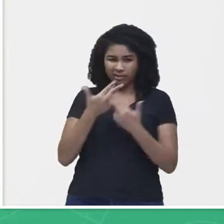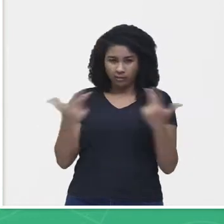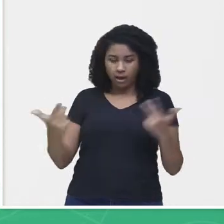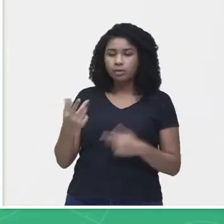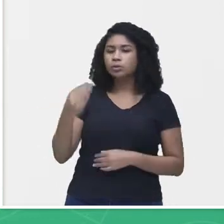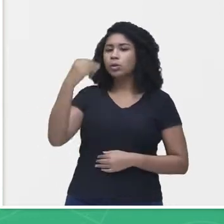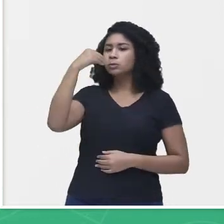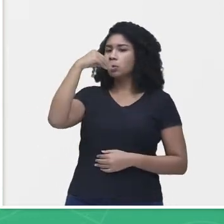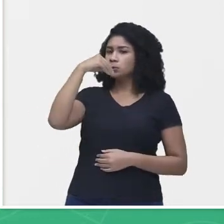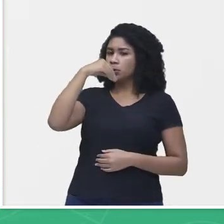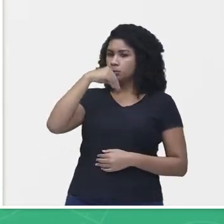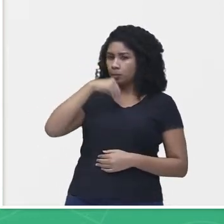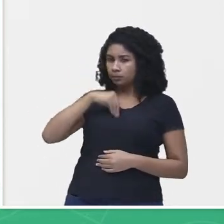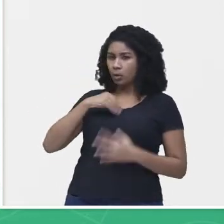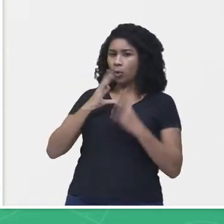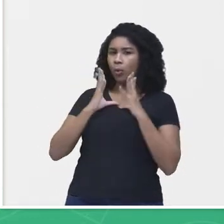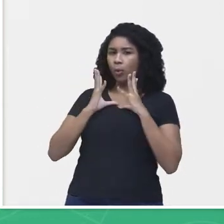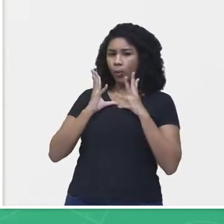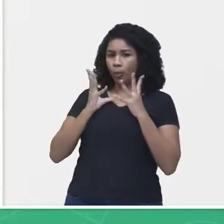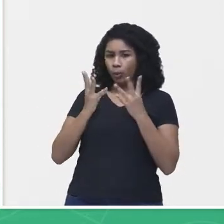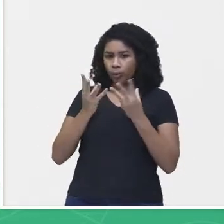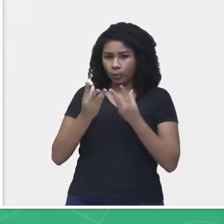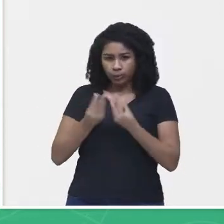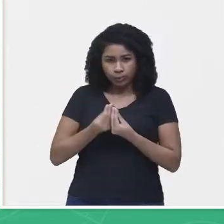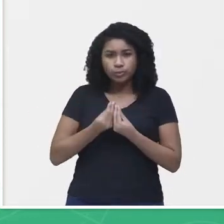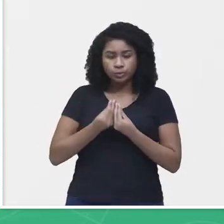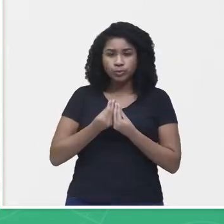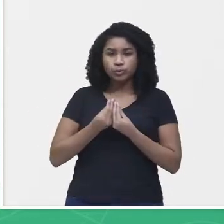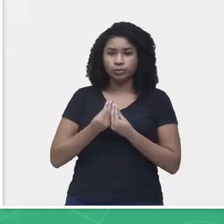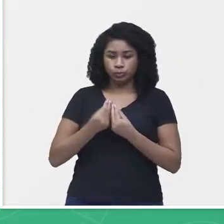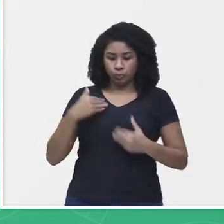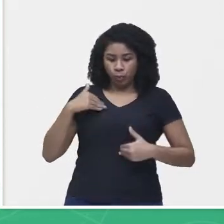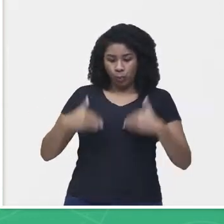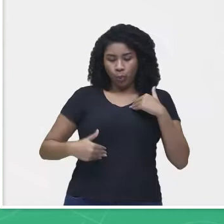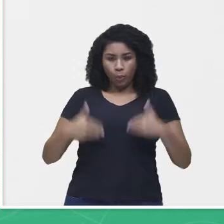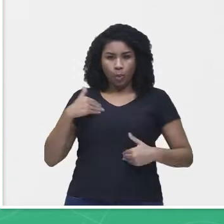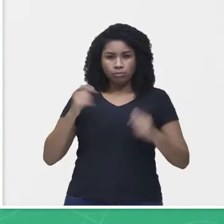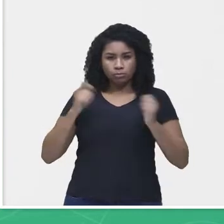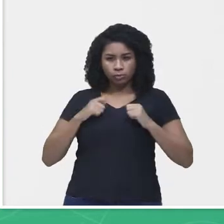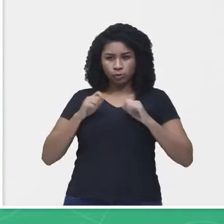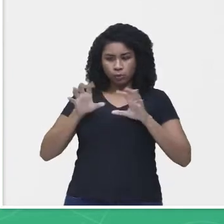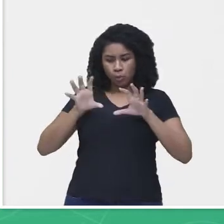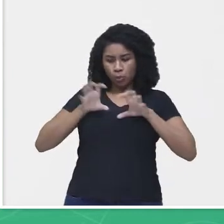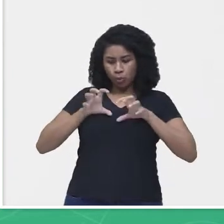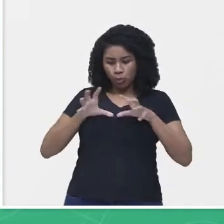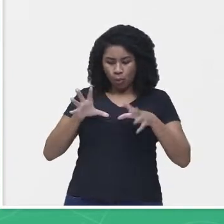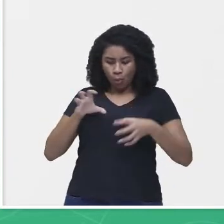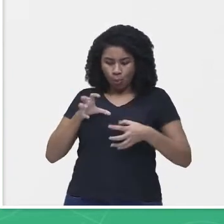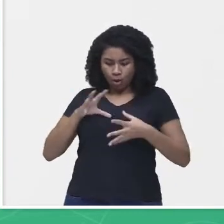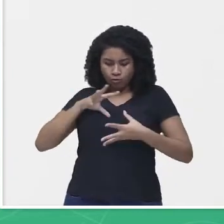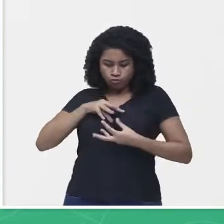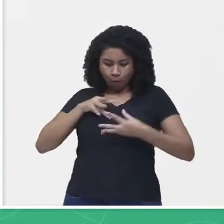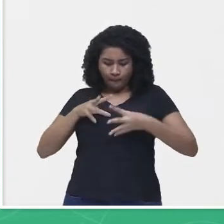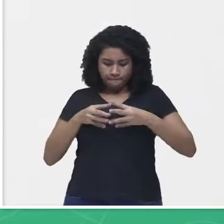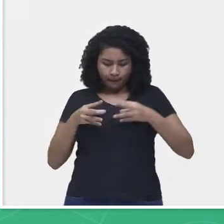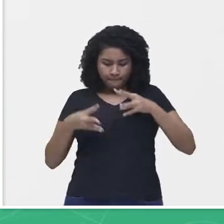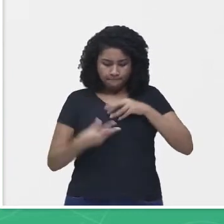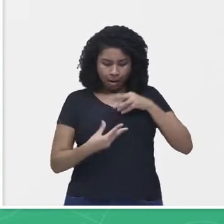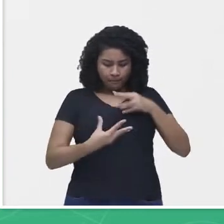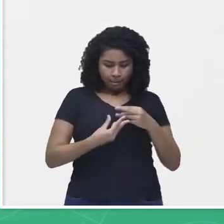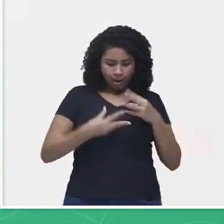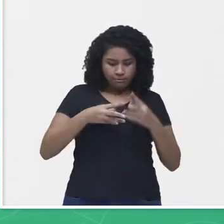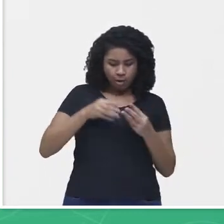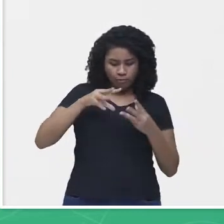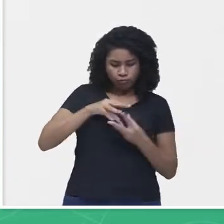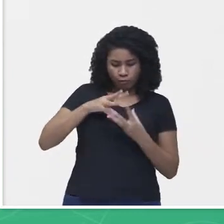assimiláveis, né? O que isso quer dizer? Substâncias que meu organismo consegue absorver. Essa transformação ela